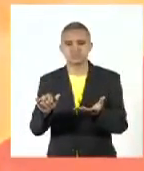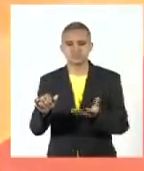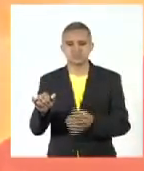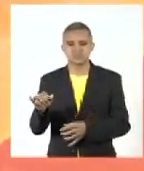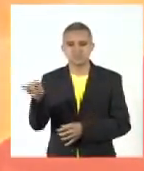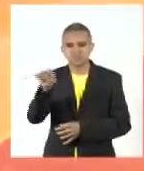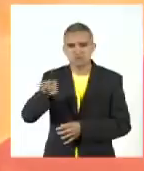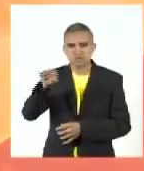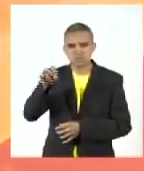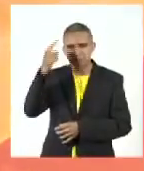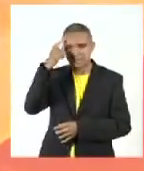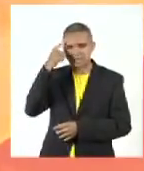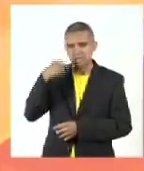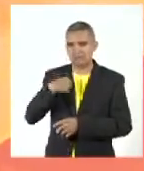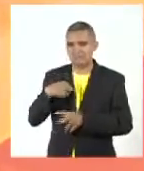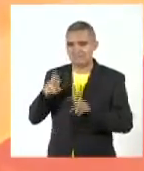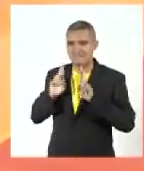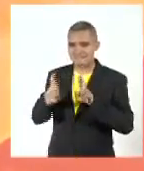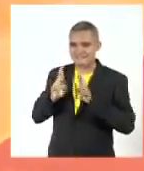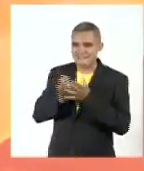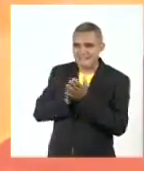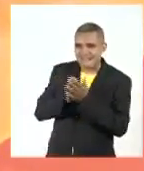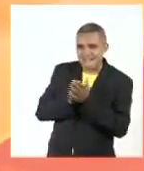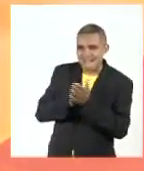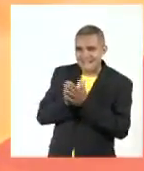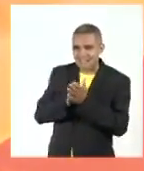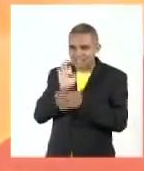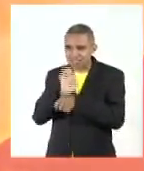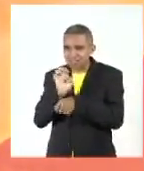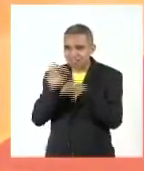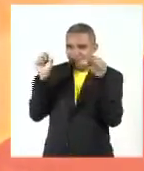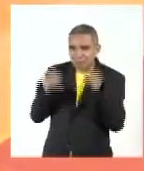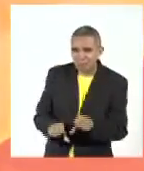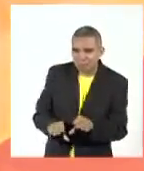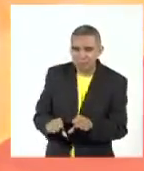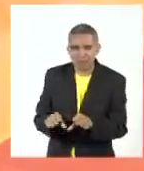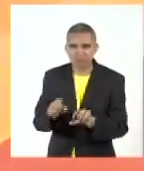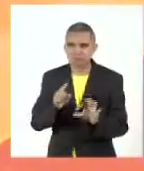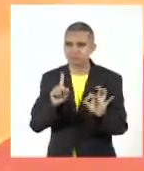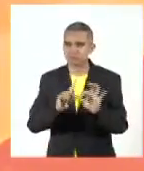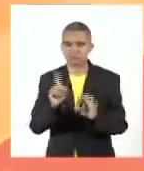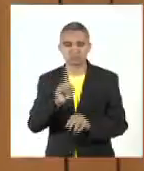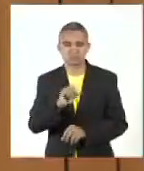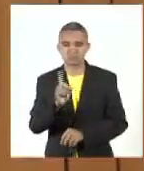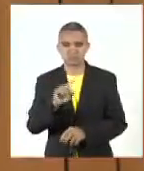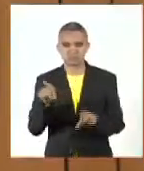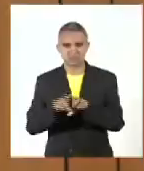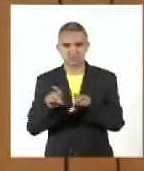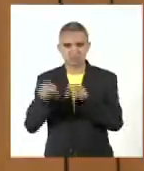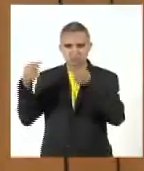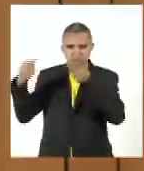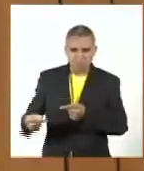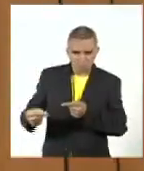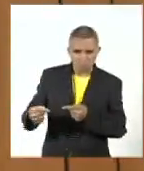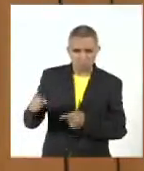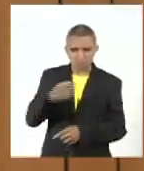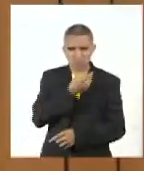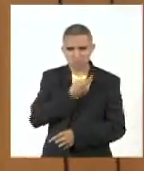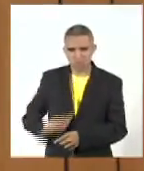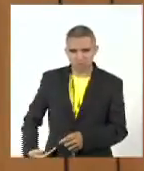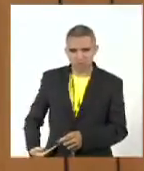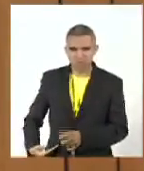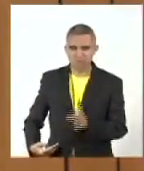que torço contra o Estado, que torço contra o governo. Eu apenas sabia